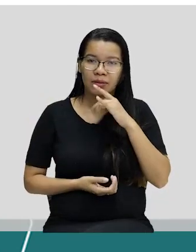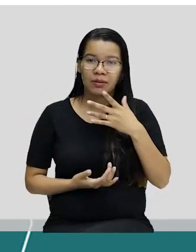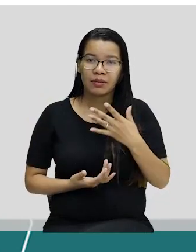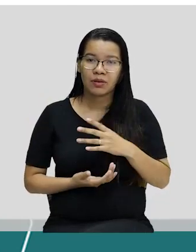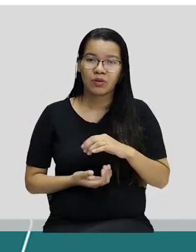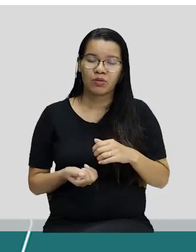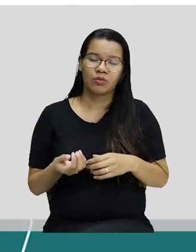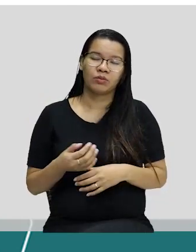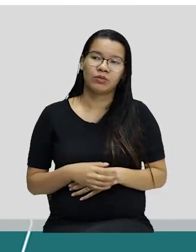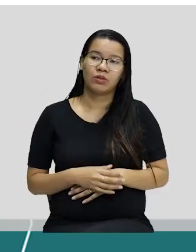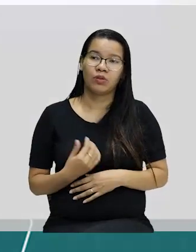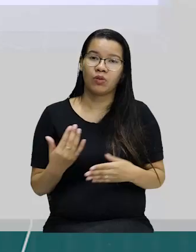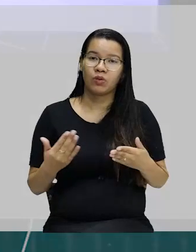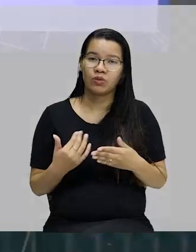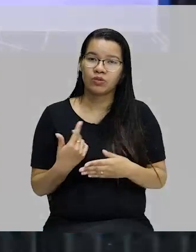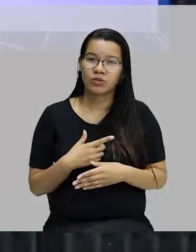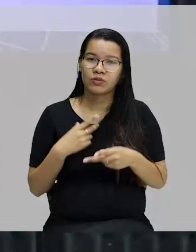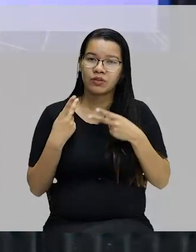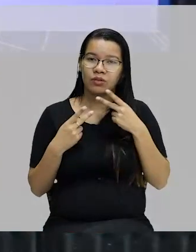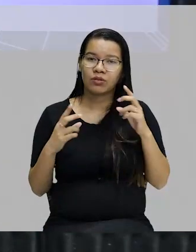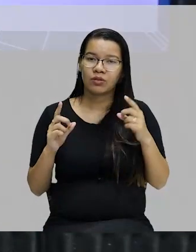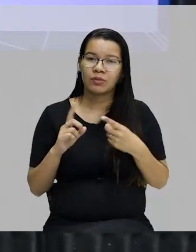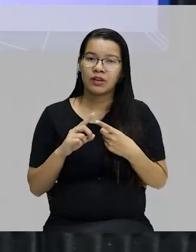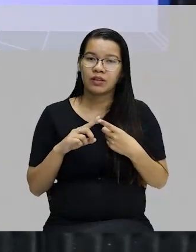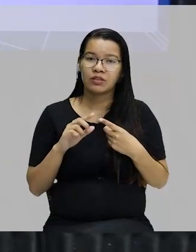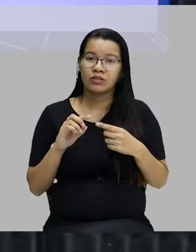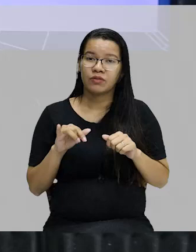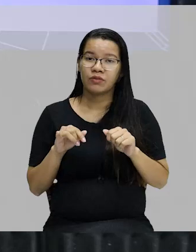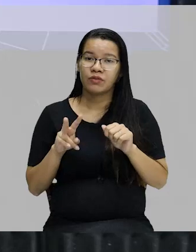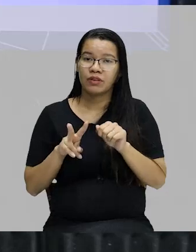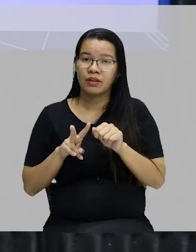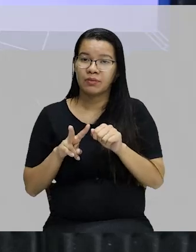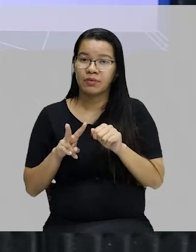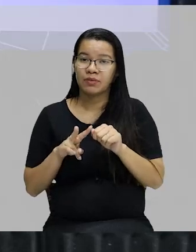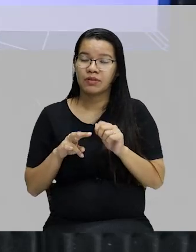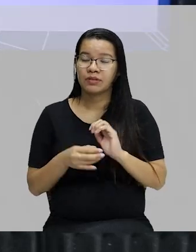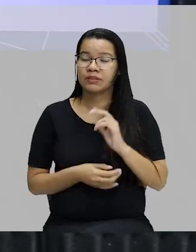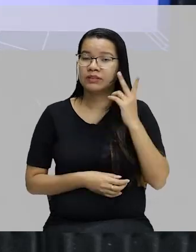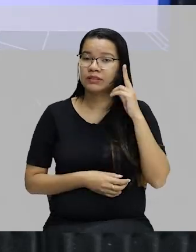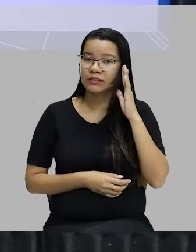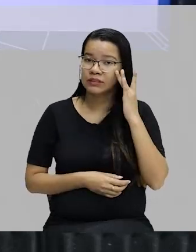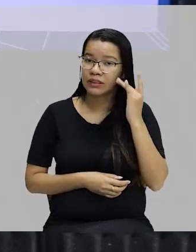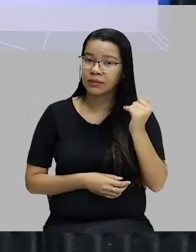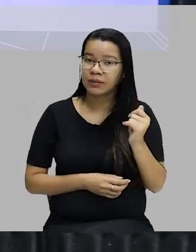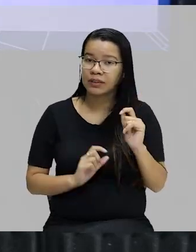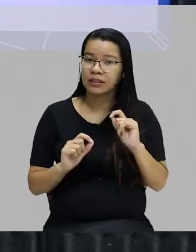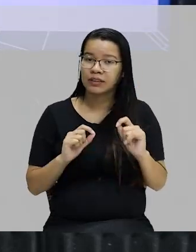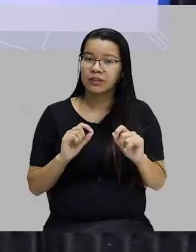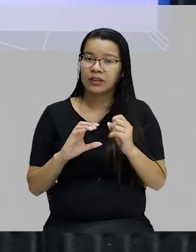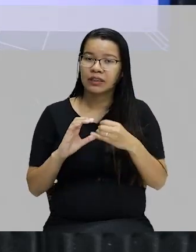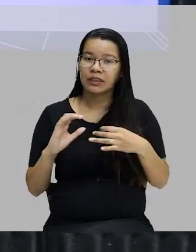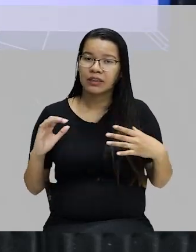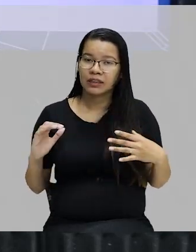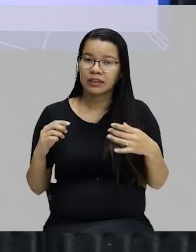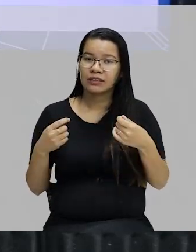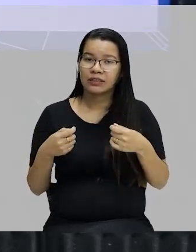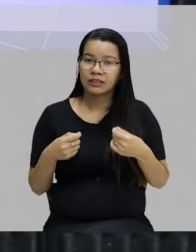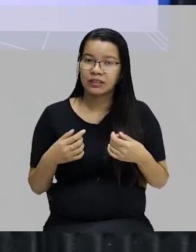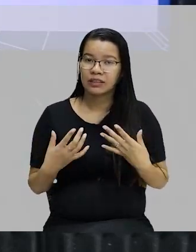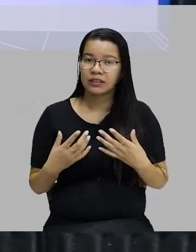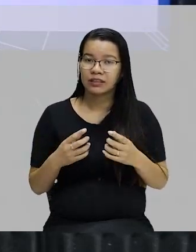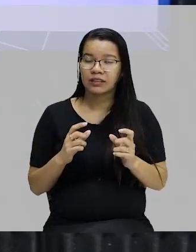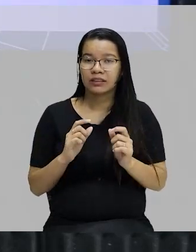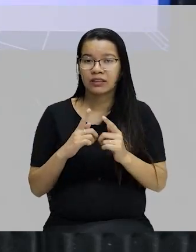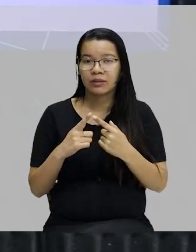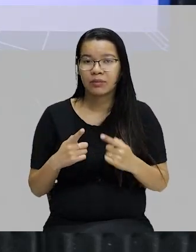ok? Pessoal, hoje nós falamos de advérbios, considerando que o advérbio são classes essenciais da gramática ou da